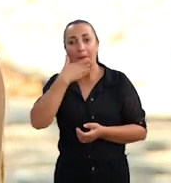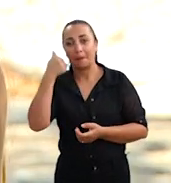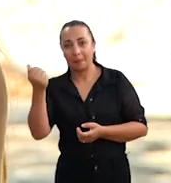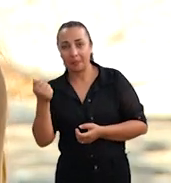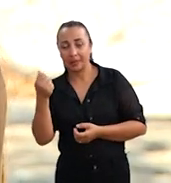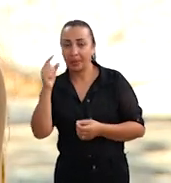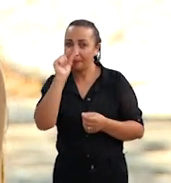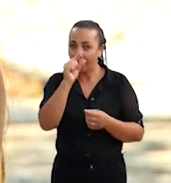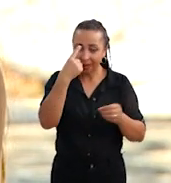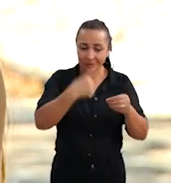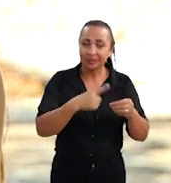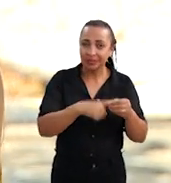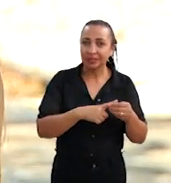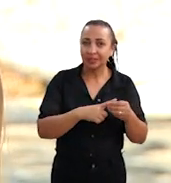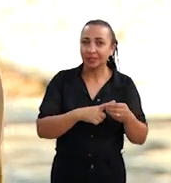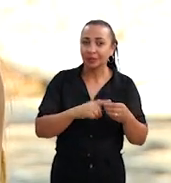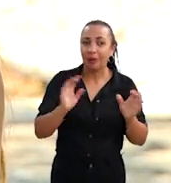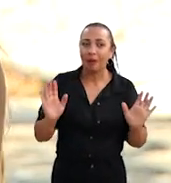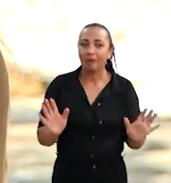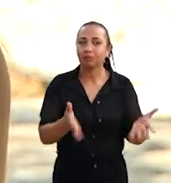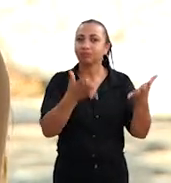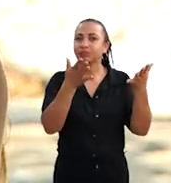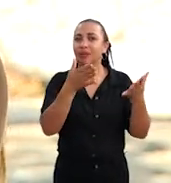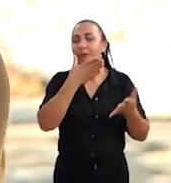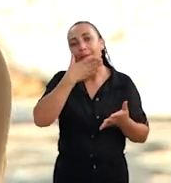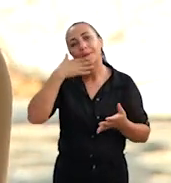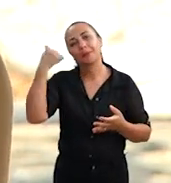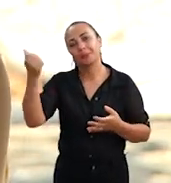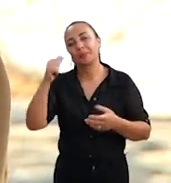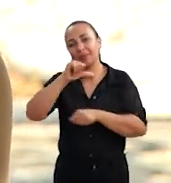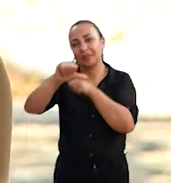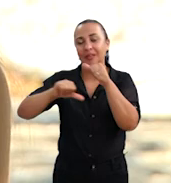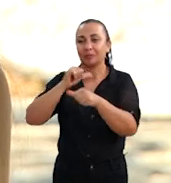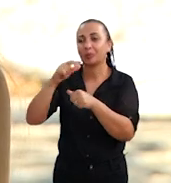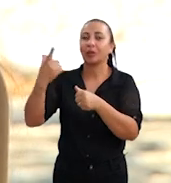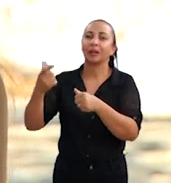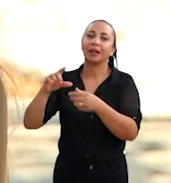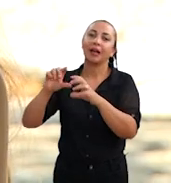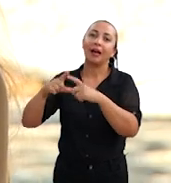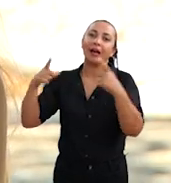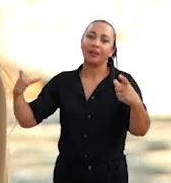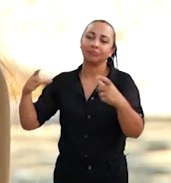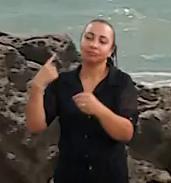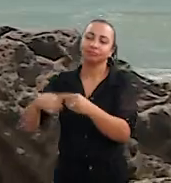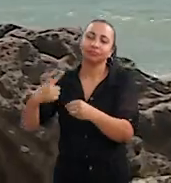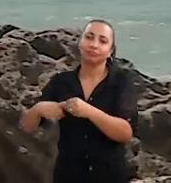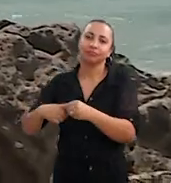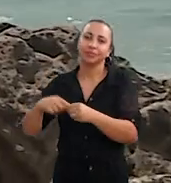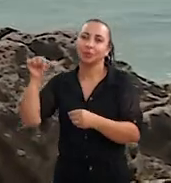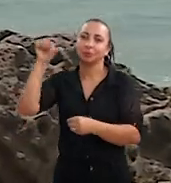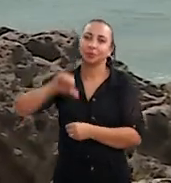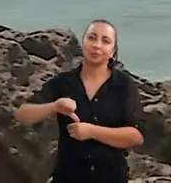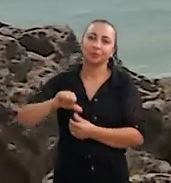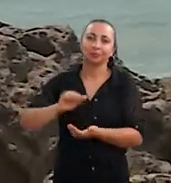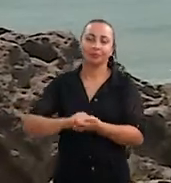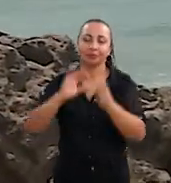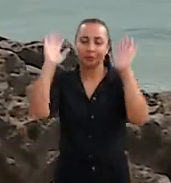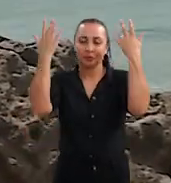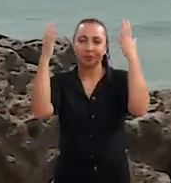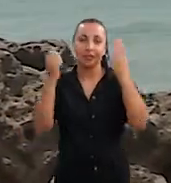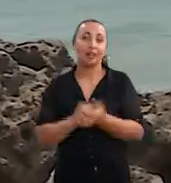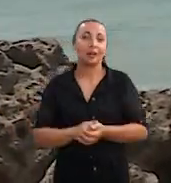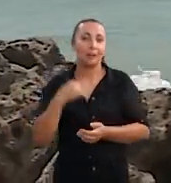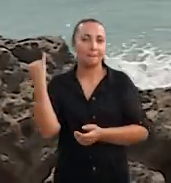recuperação das pequenas cidades foi melhor em termos de desempenho do que das grandes cidades. Então, é uma